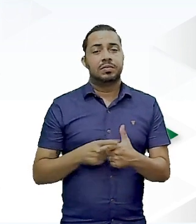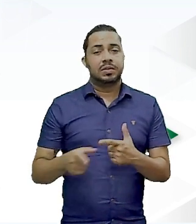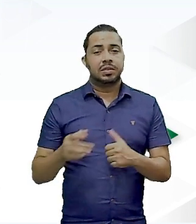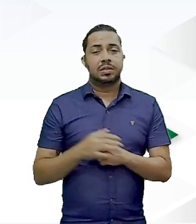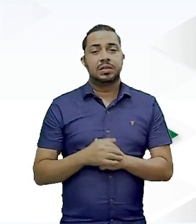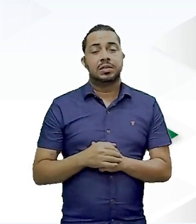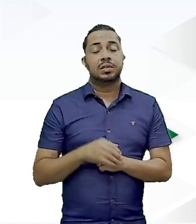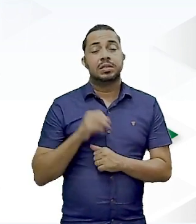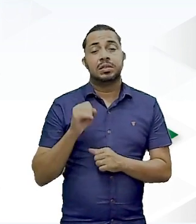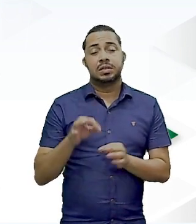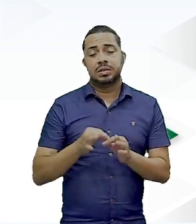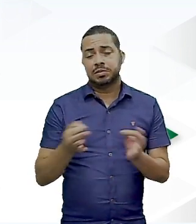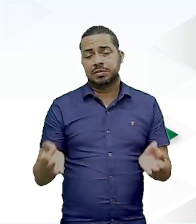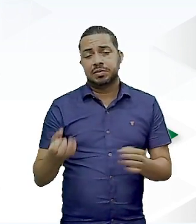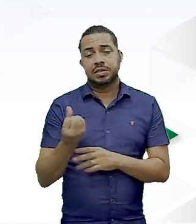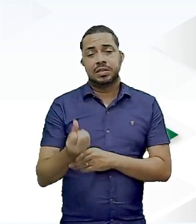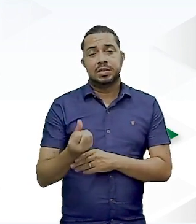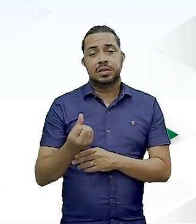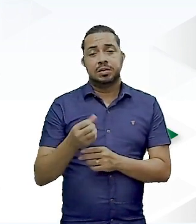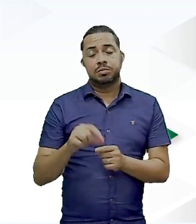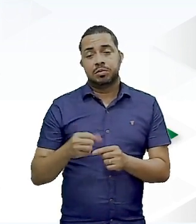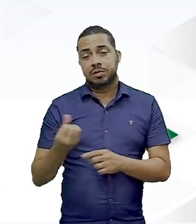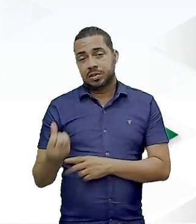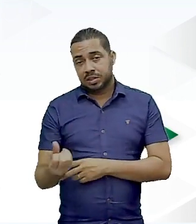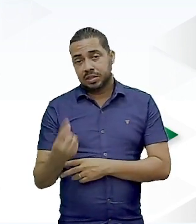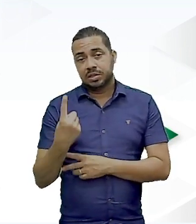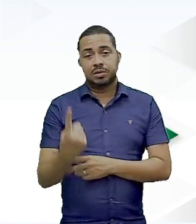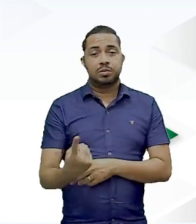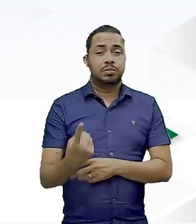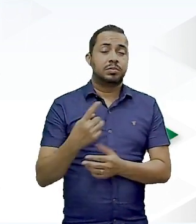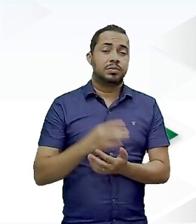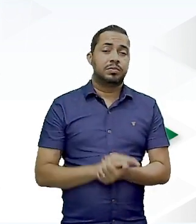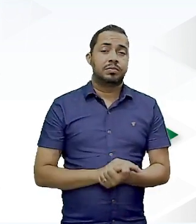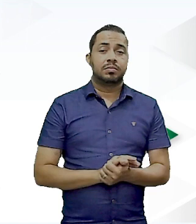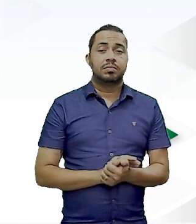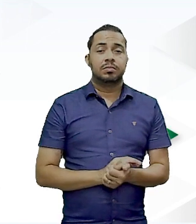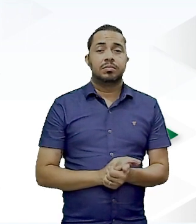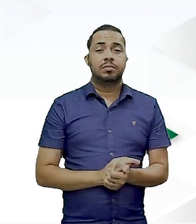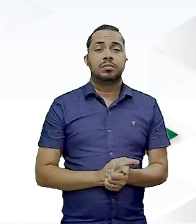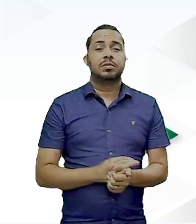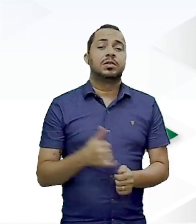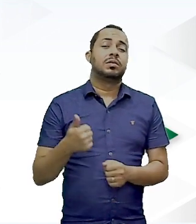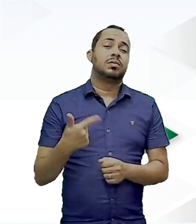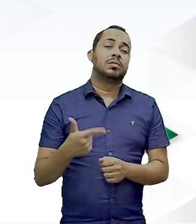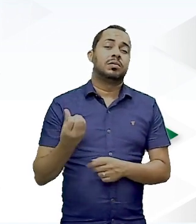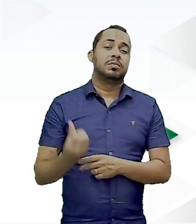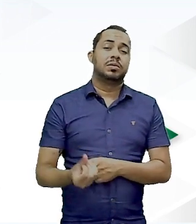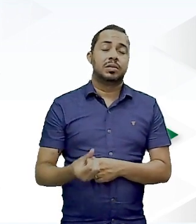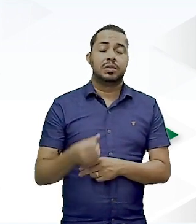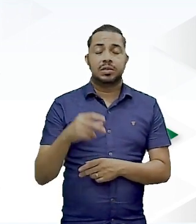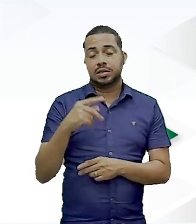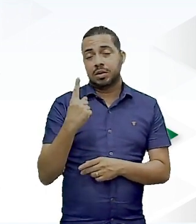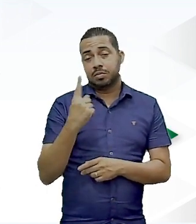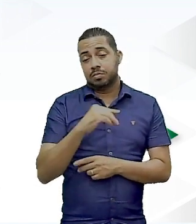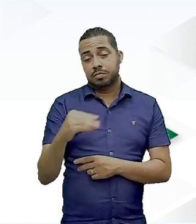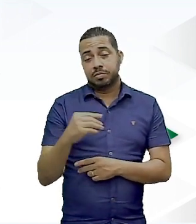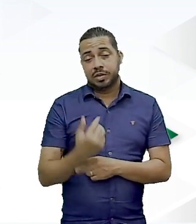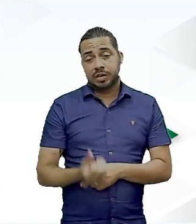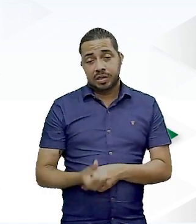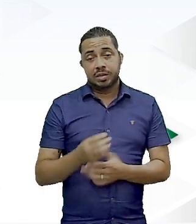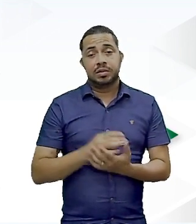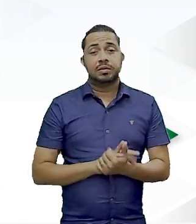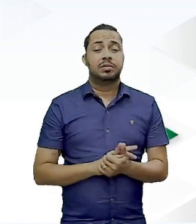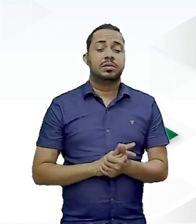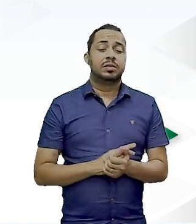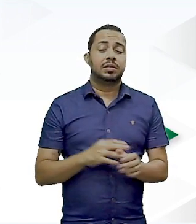bom? Simplificando 6 por 6 vai dar 1 e 12 por 6 vai dar 1/2. Então vamos simplificar?